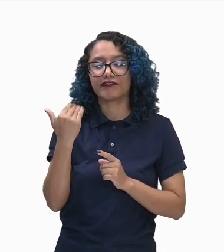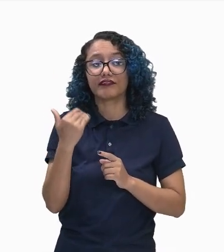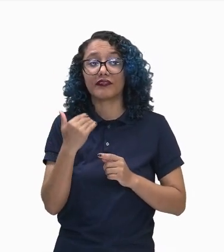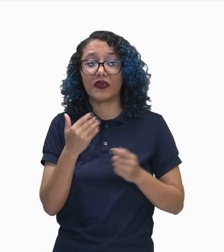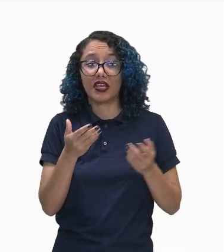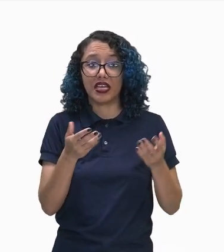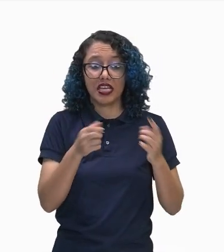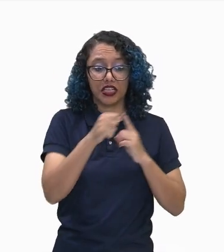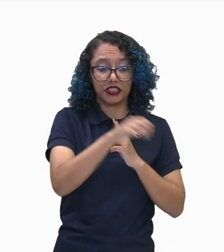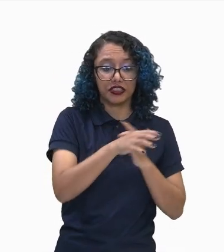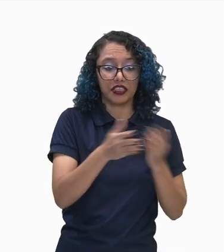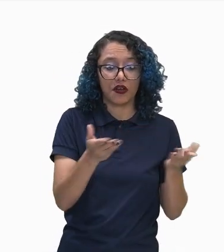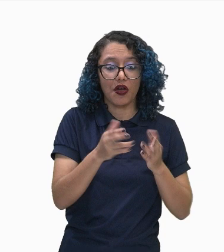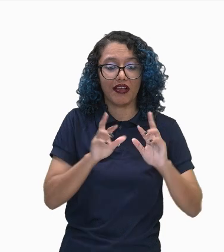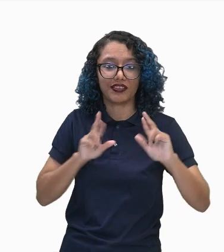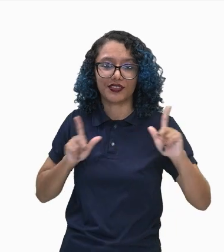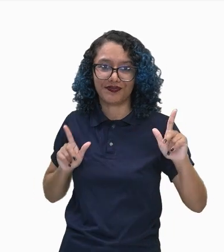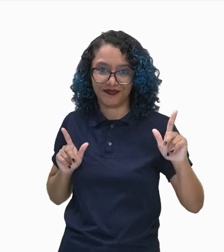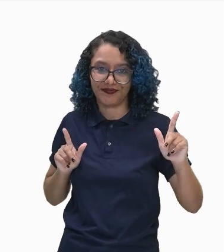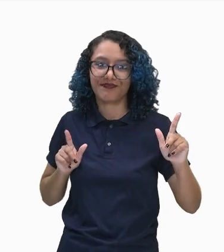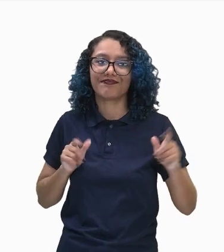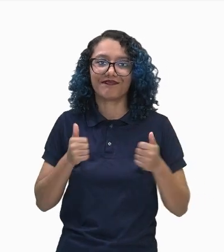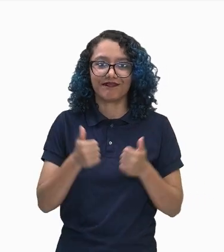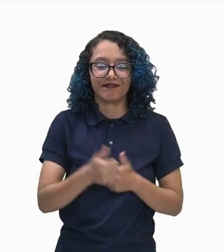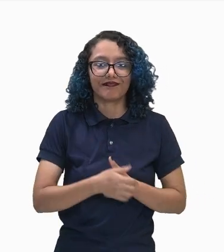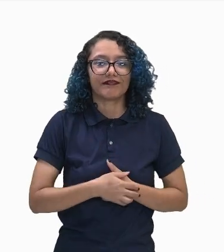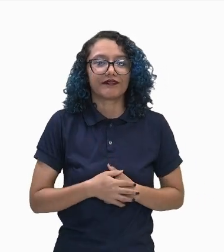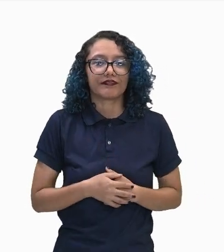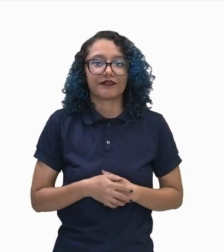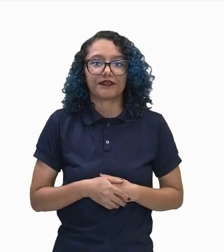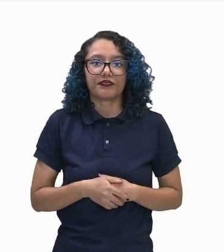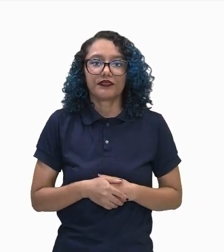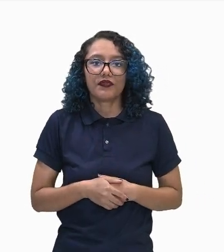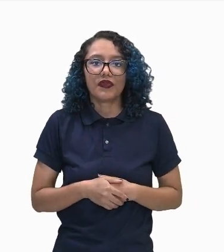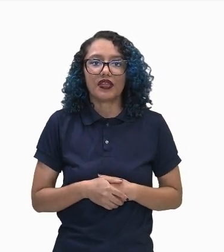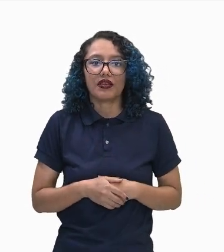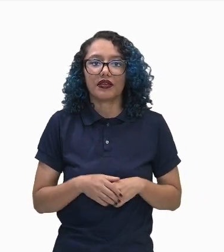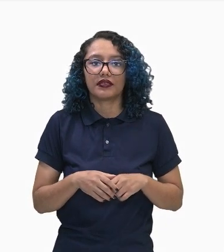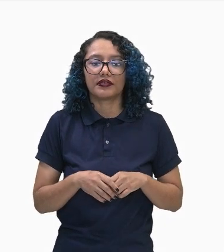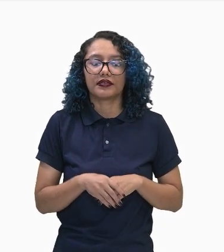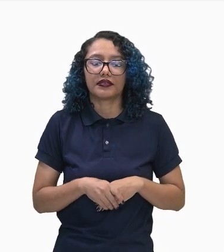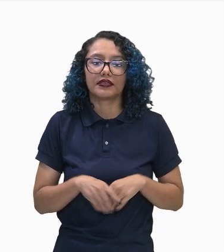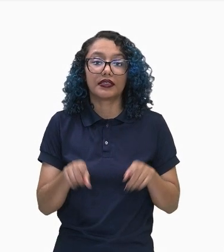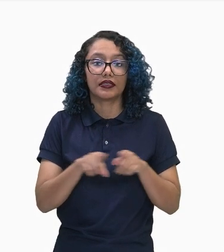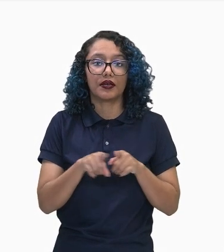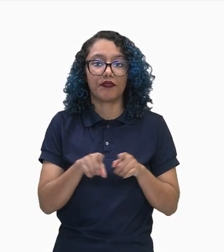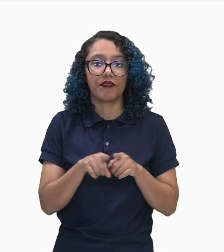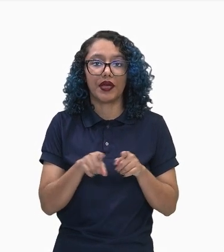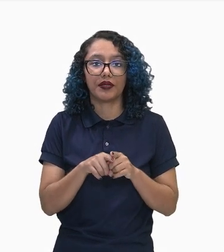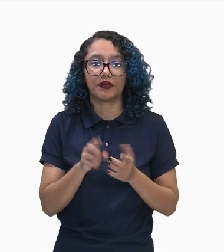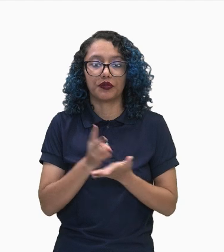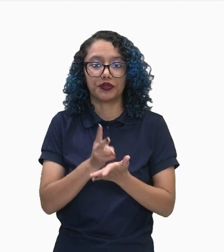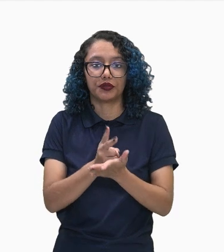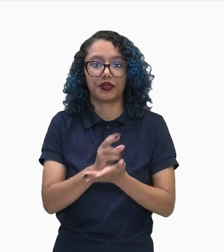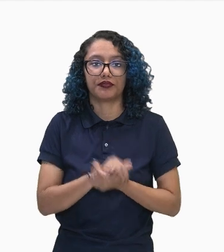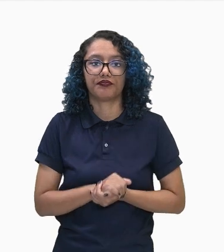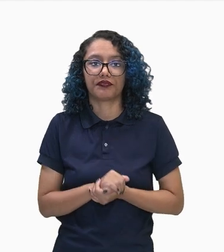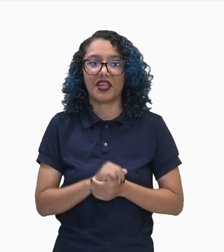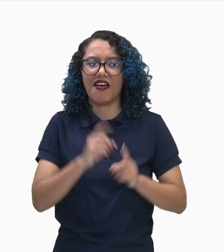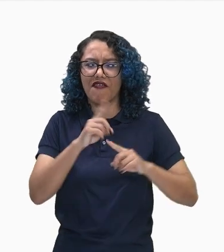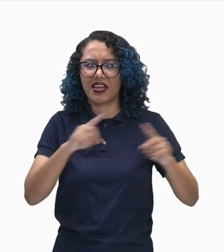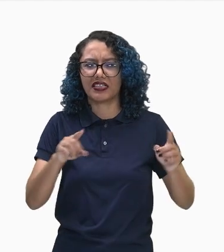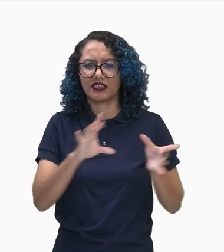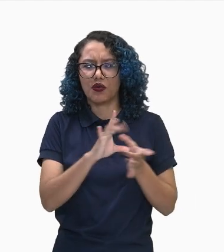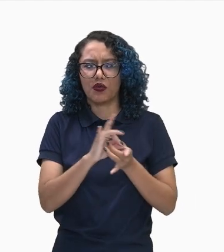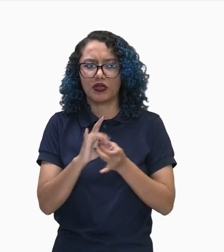gírias são outras, bem diferentes, né? Variação situacional ou diafásica. Então,